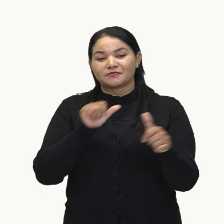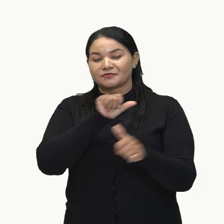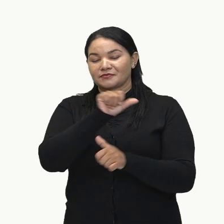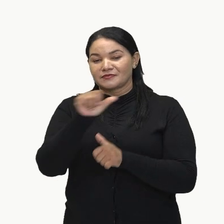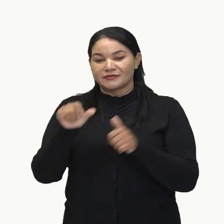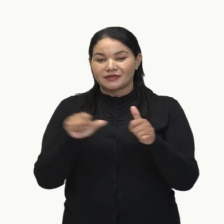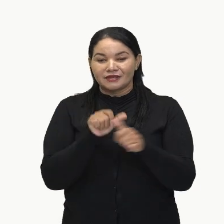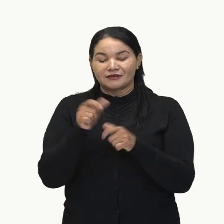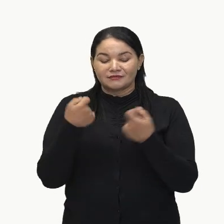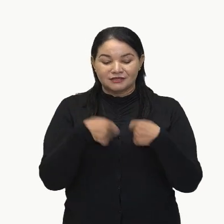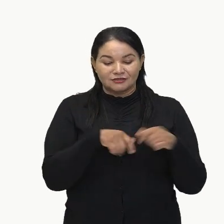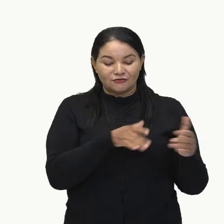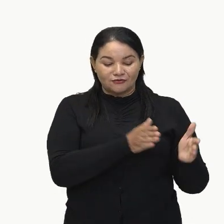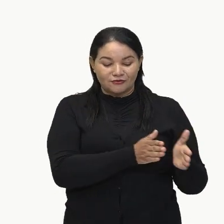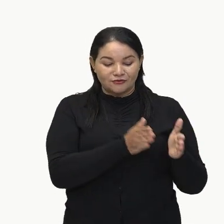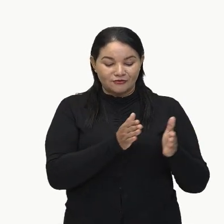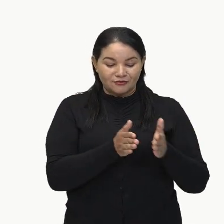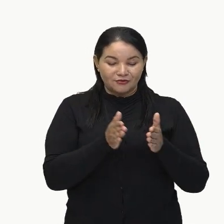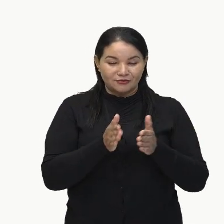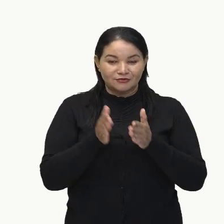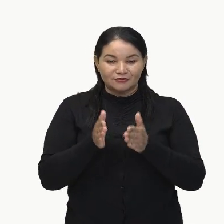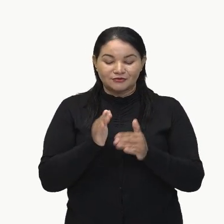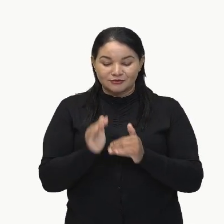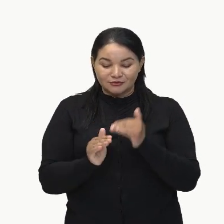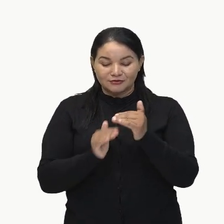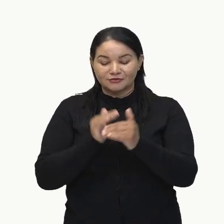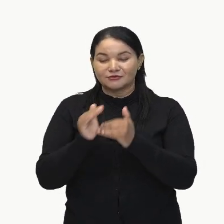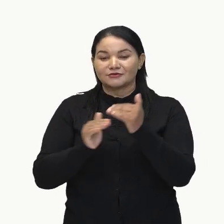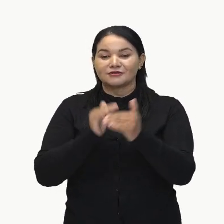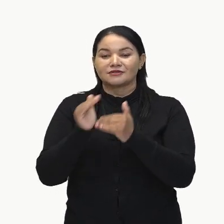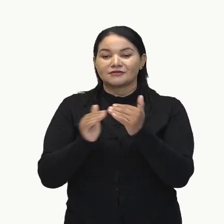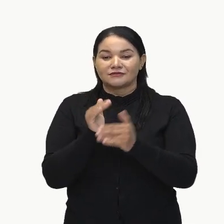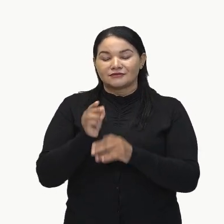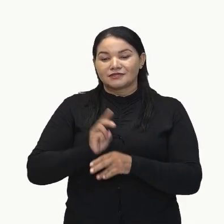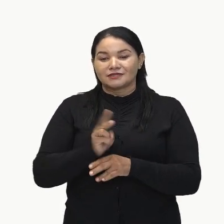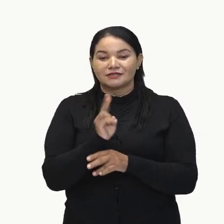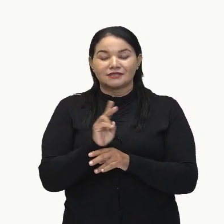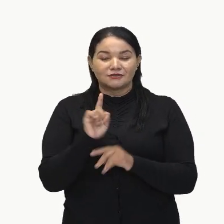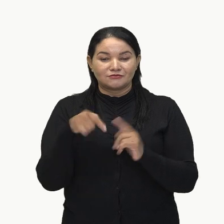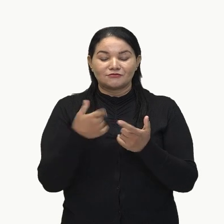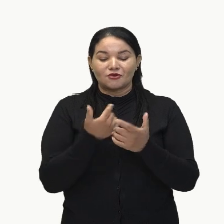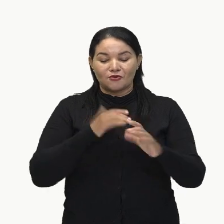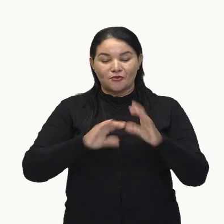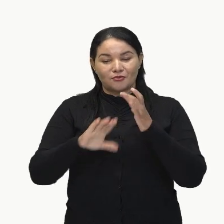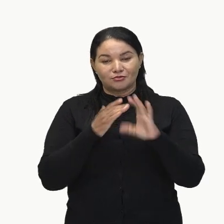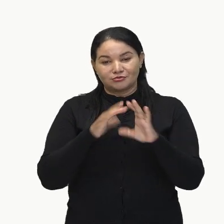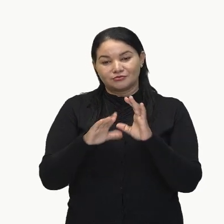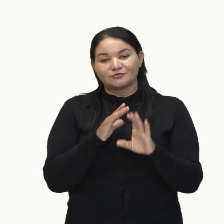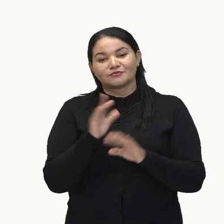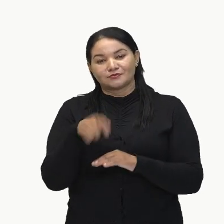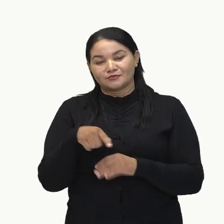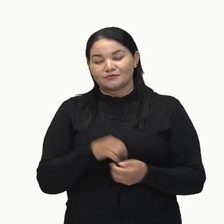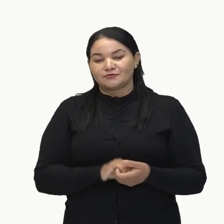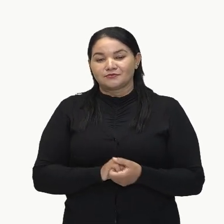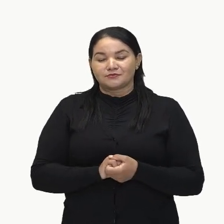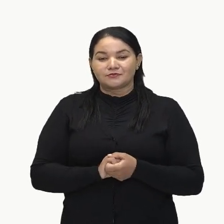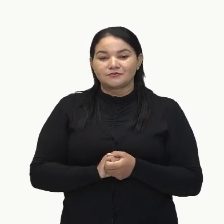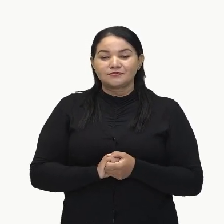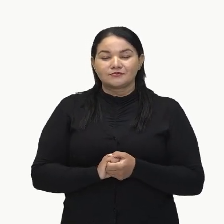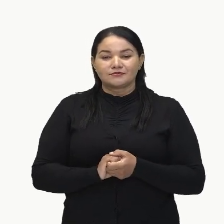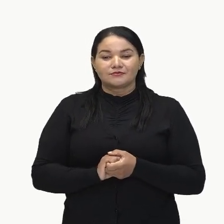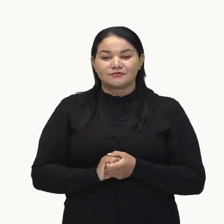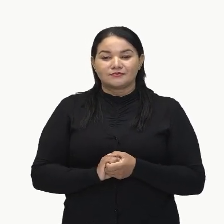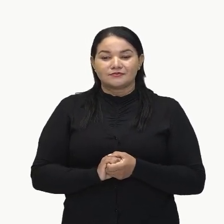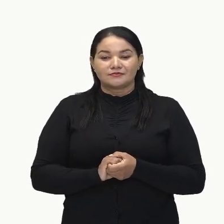de fases para poder se desenvolver e se comunicar. Muito bem, e esse